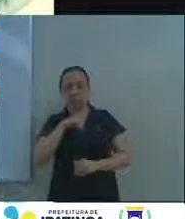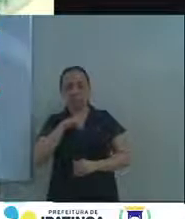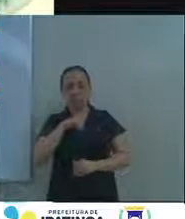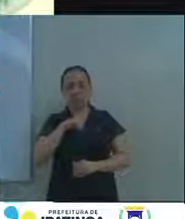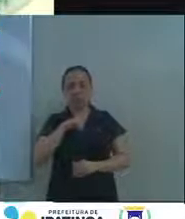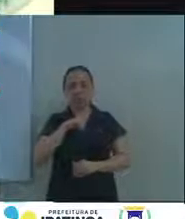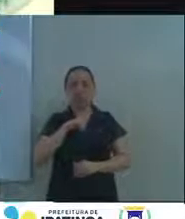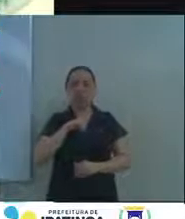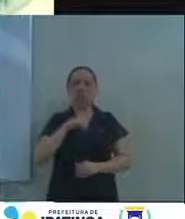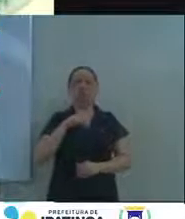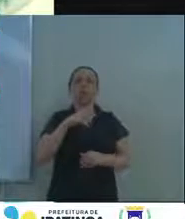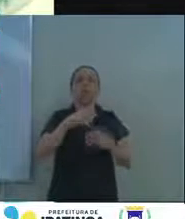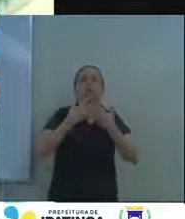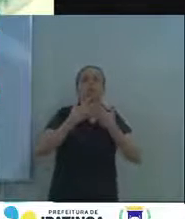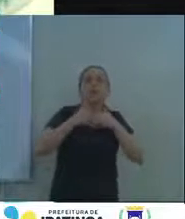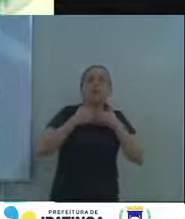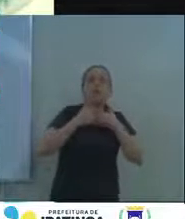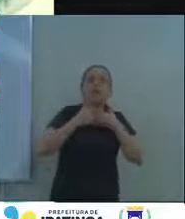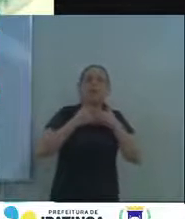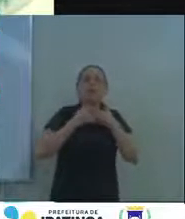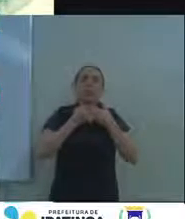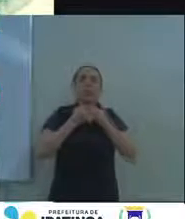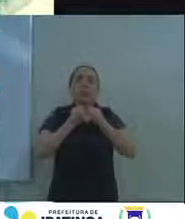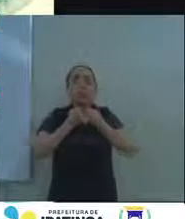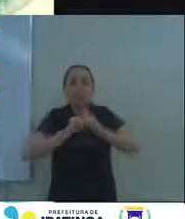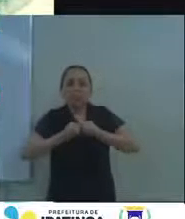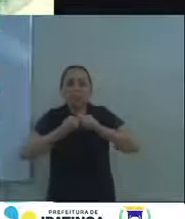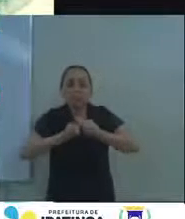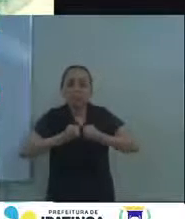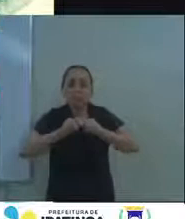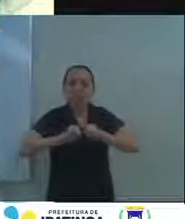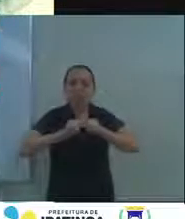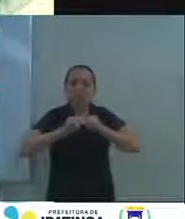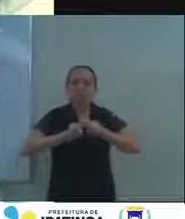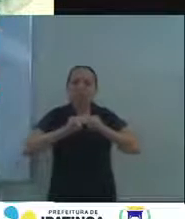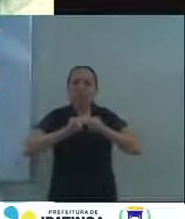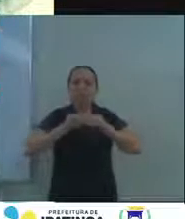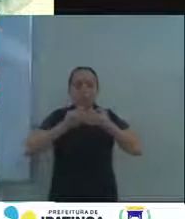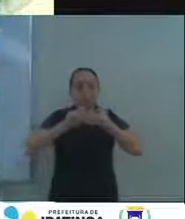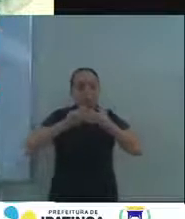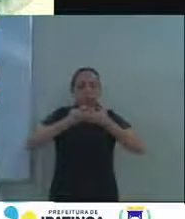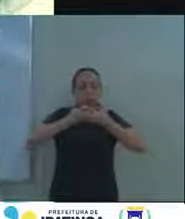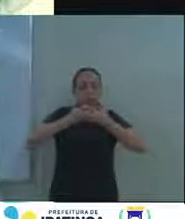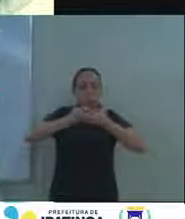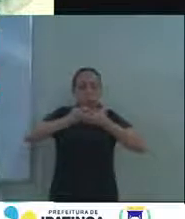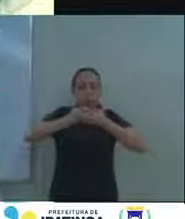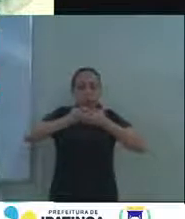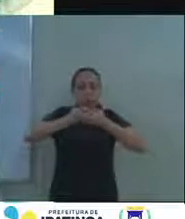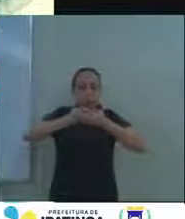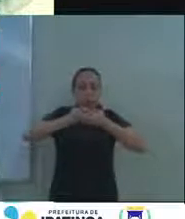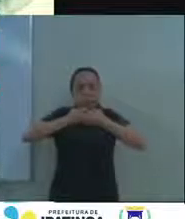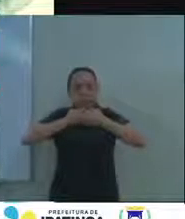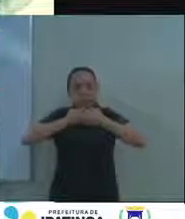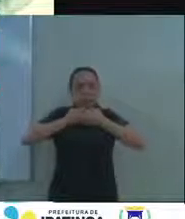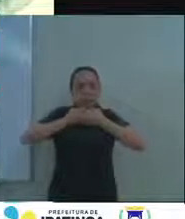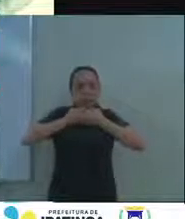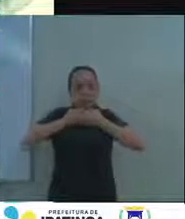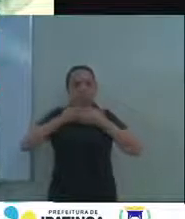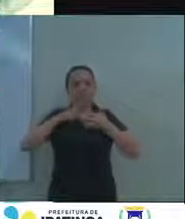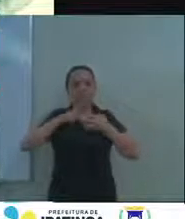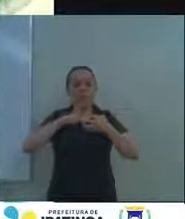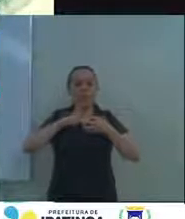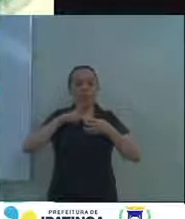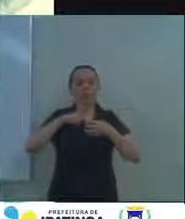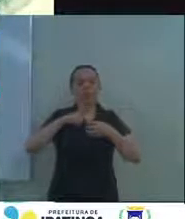musculatura tensa, de pescoço tensa, contraído, eu estou tendo um gasto